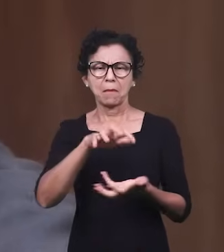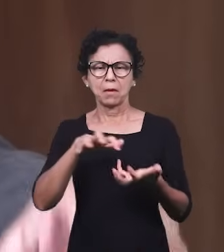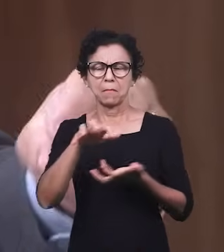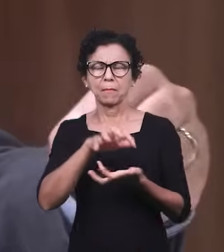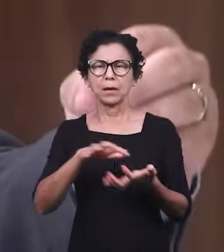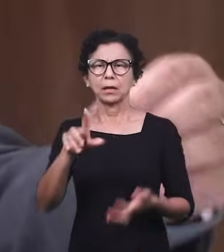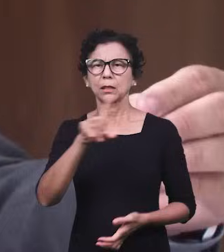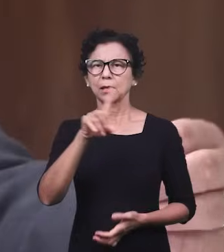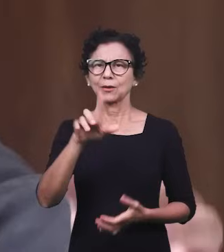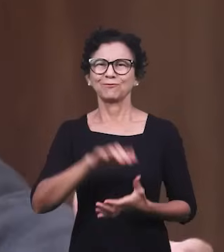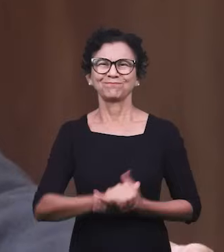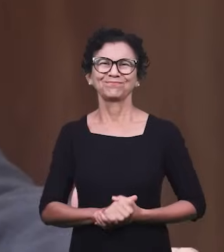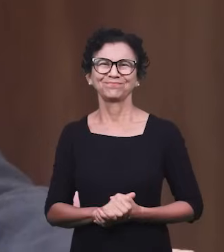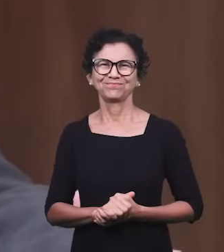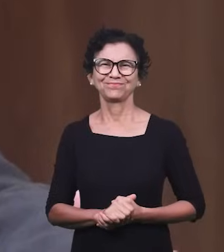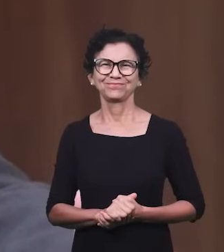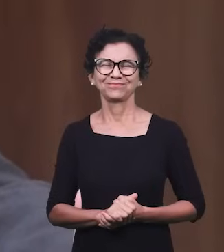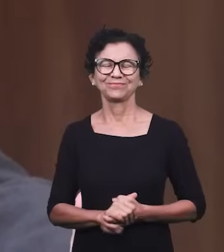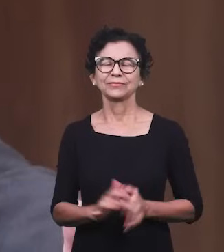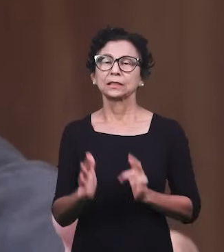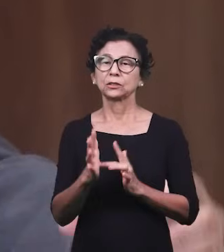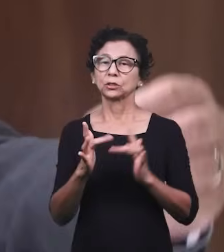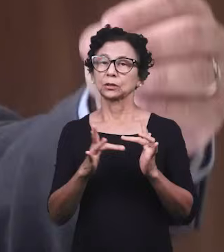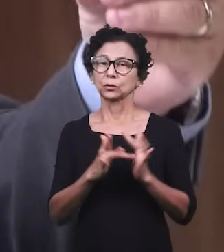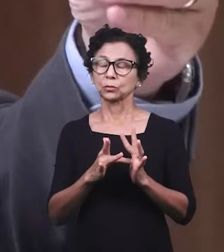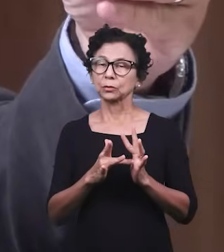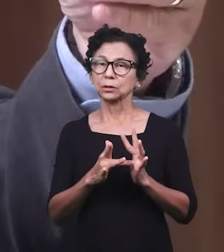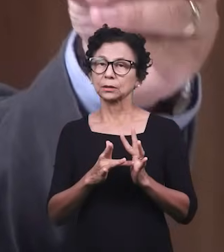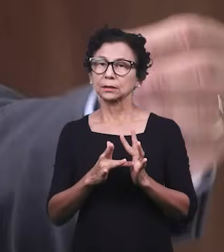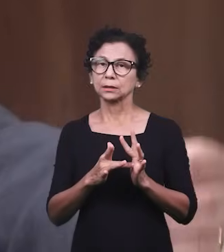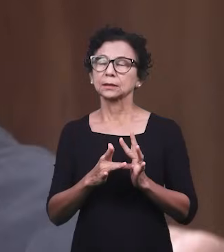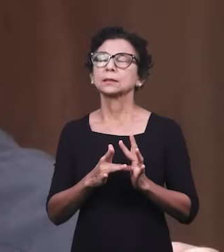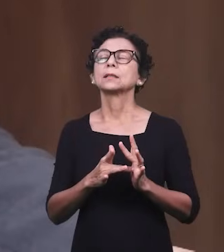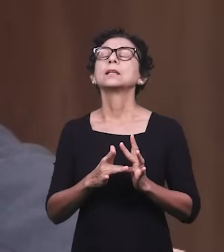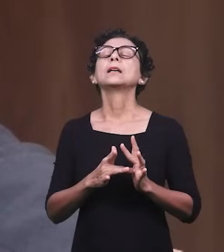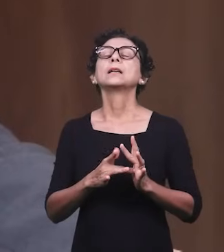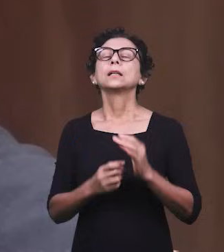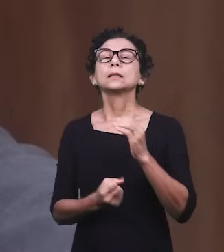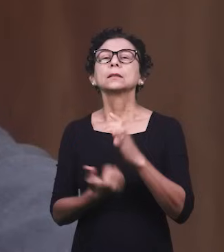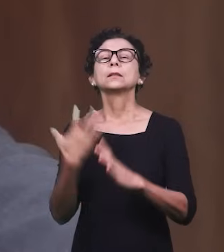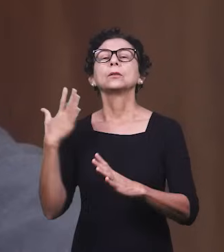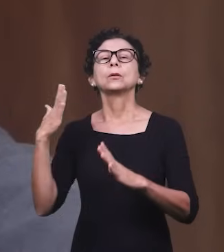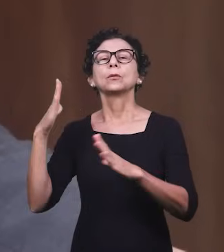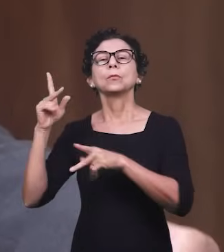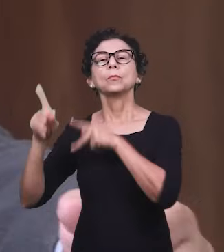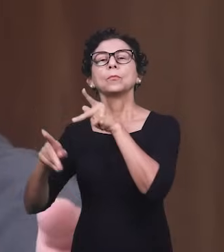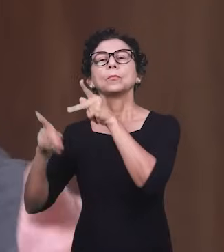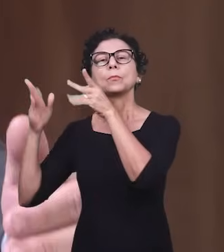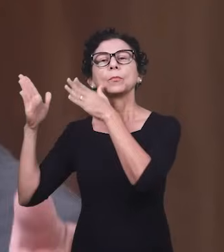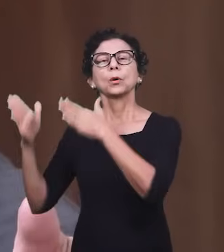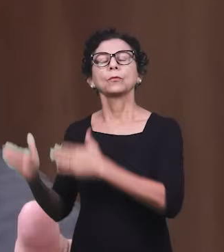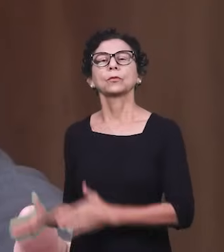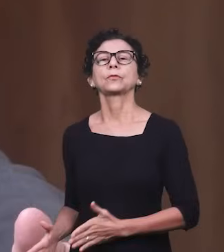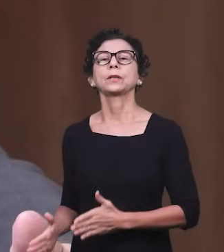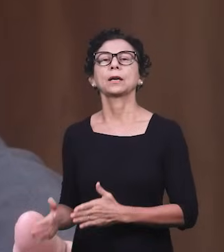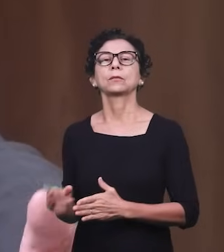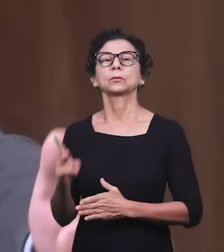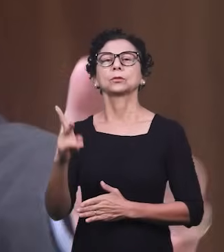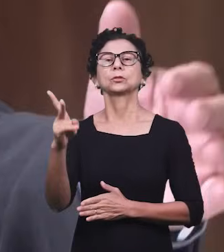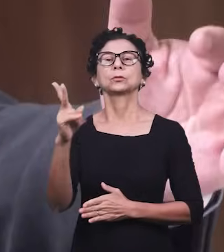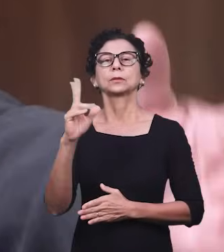porque o fruto dele permanece para sempre ele instituiu a igreja e a igreja permanece para sempre